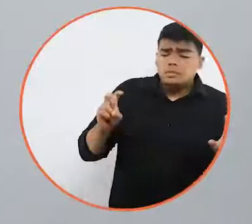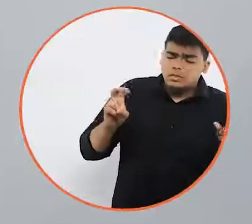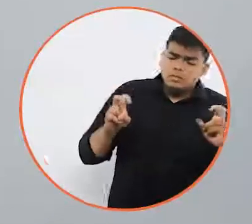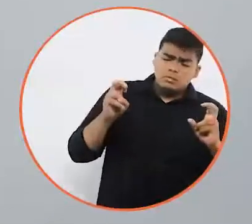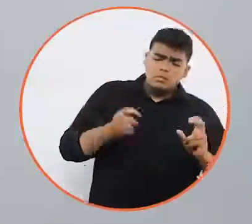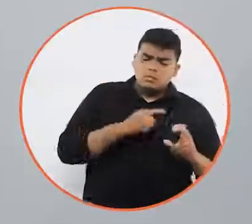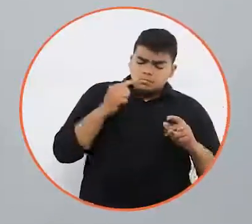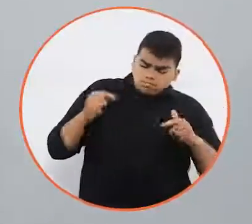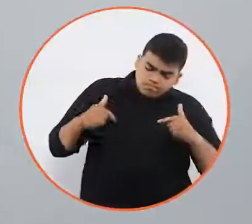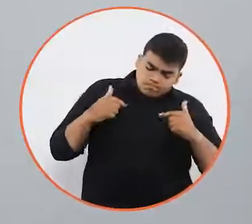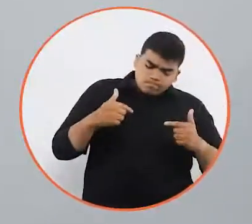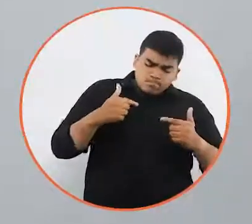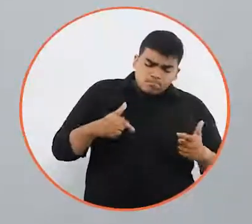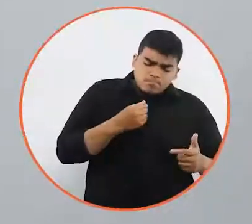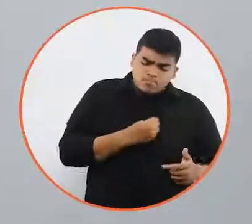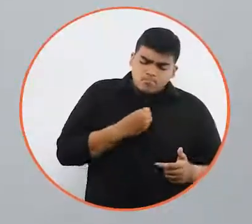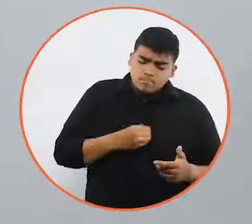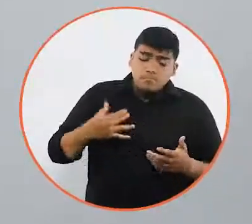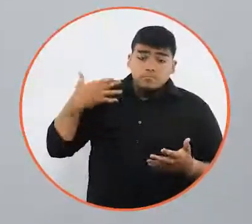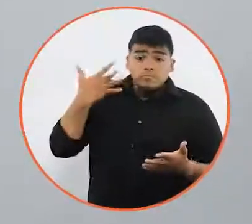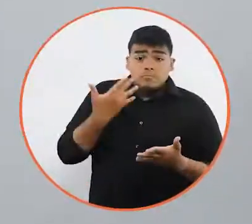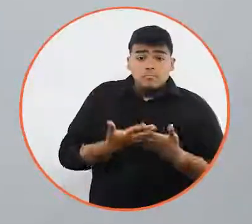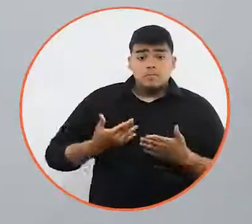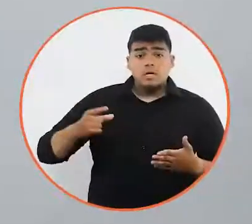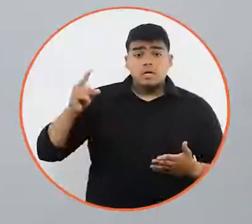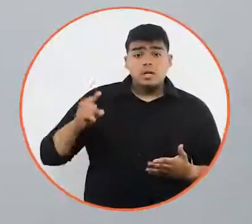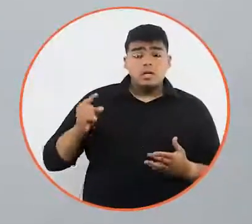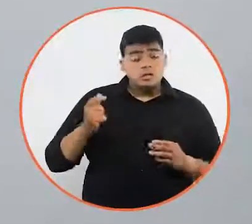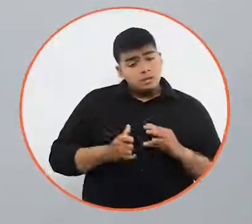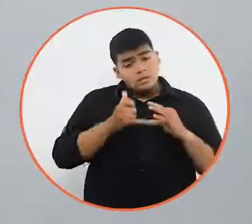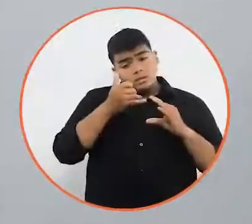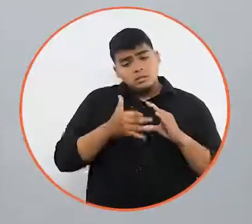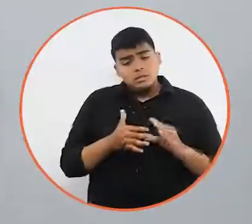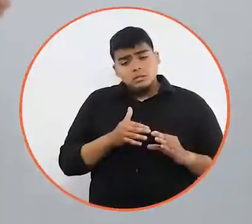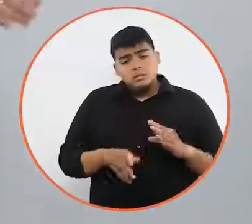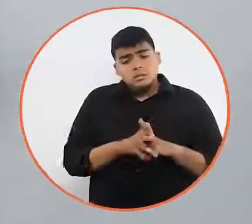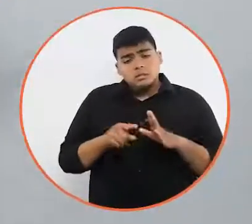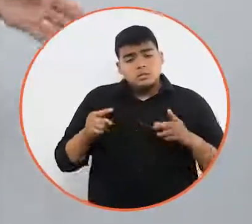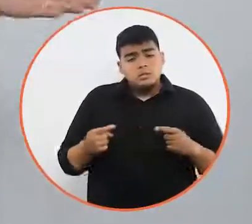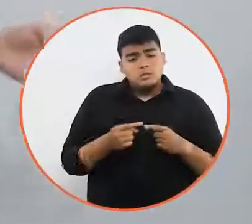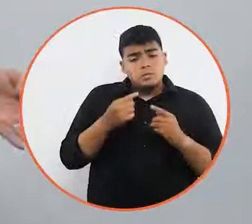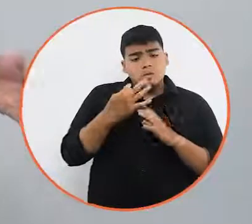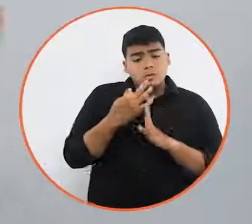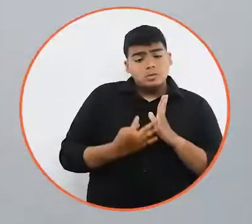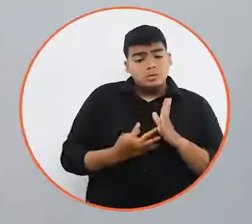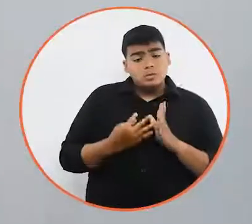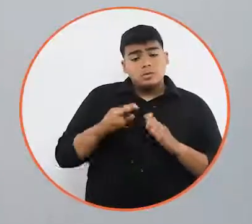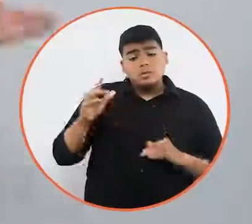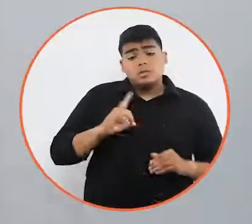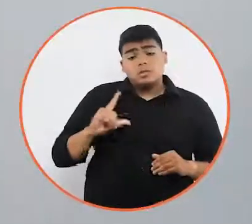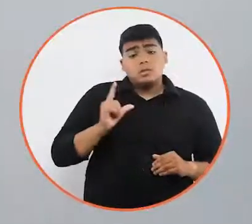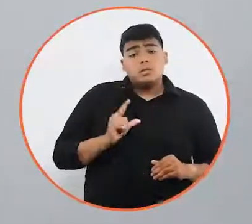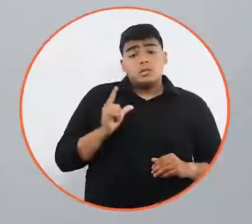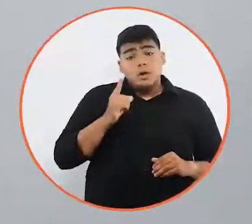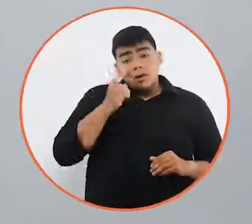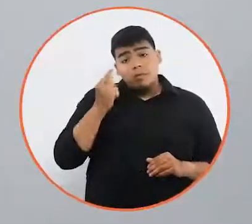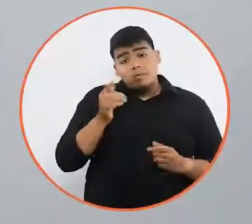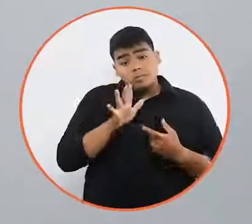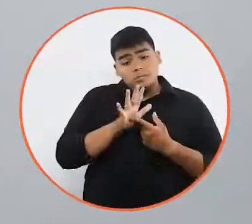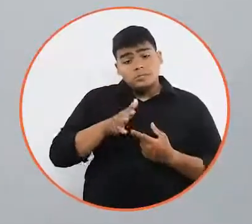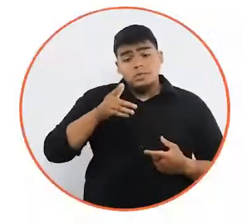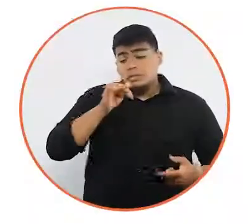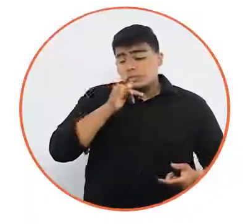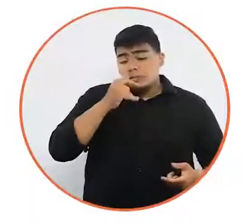praticamente trabalhar durante todas as nossas aulas, porque é um elemento, é um instrumento que faz parte do texto literário. Aqui eu tenho um exemplo de uma